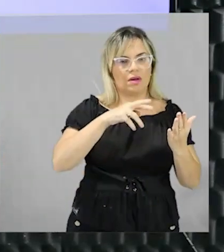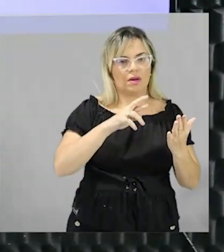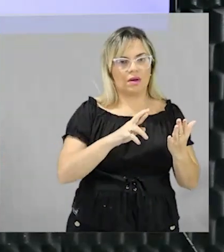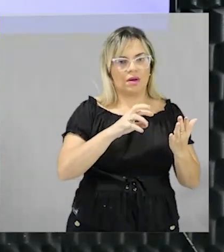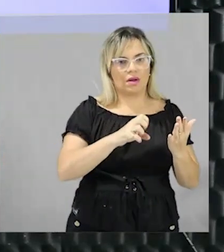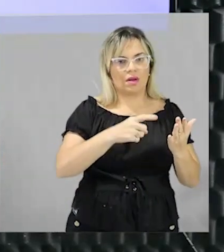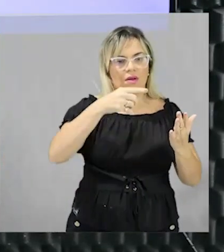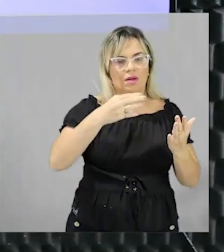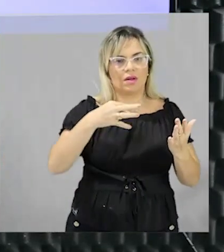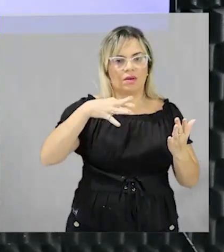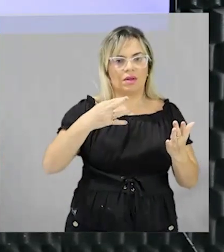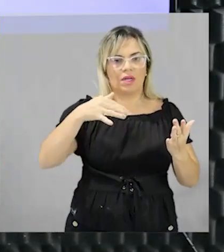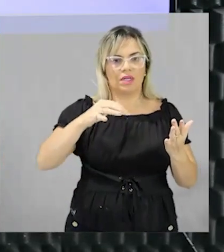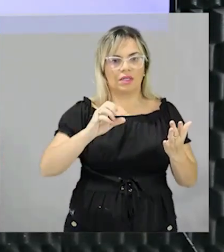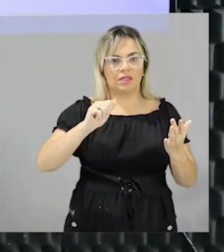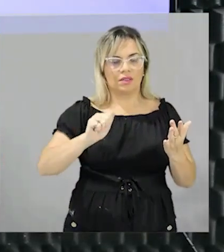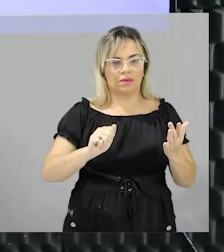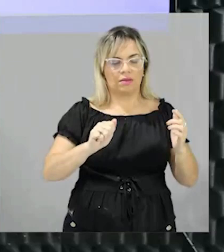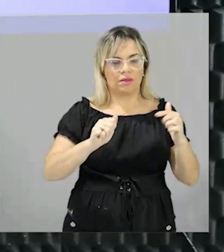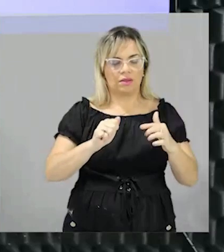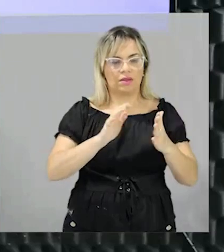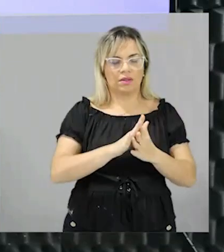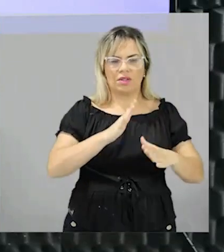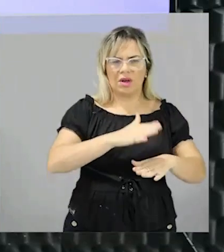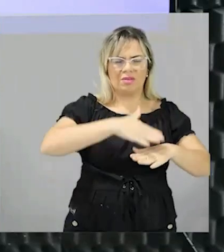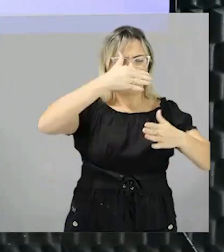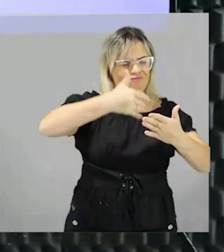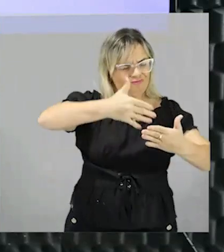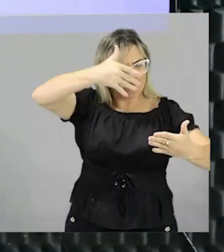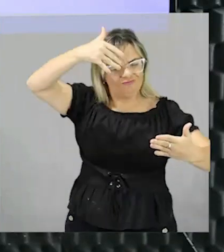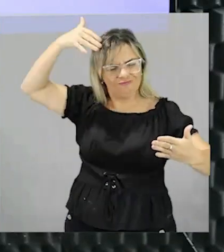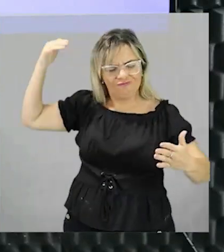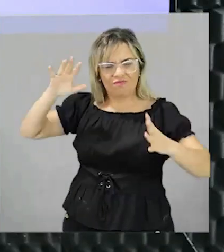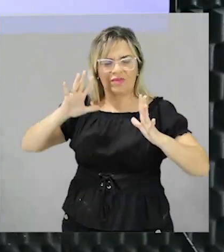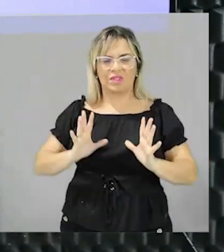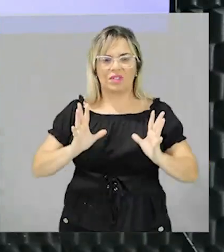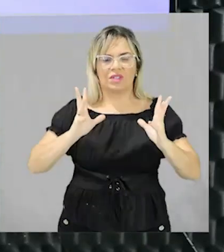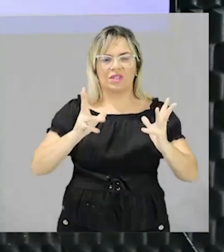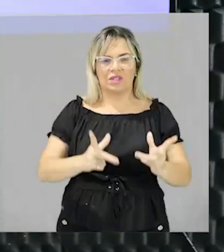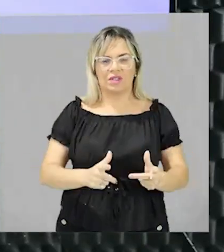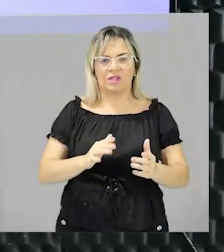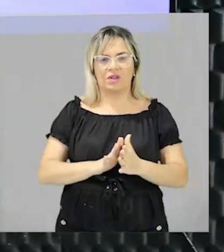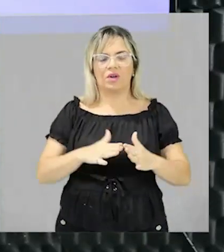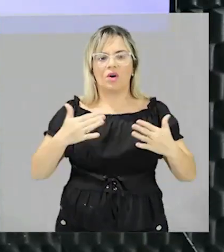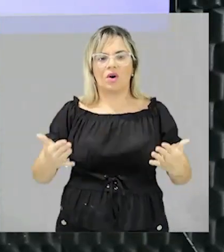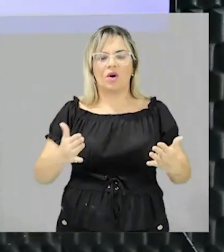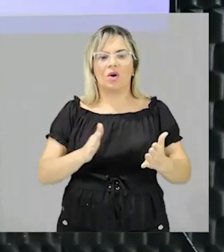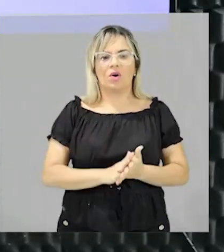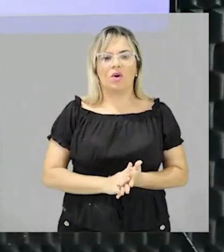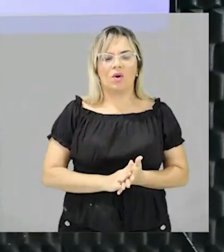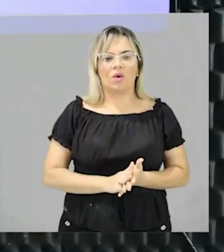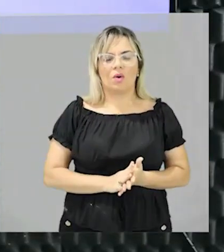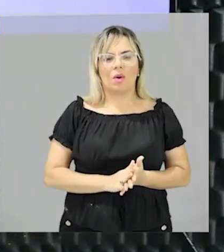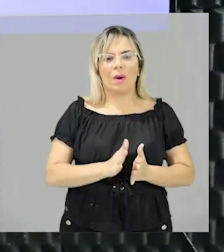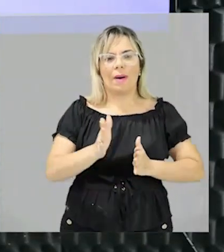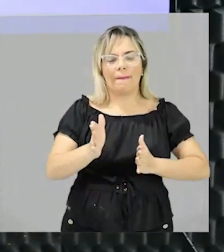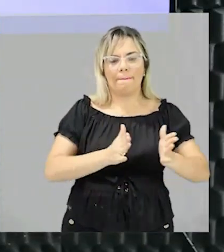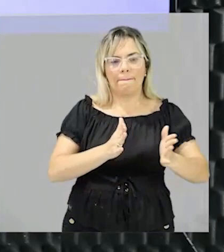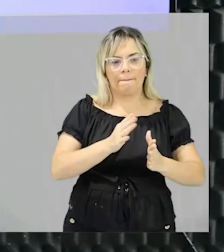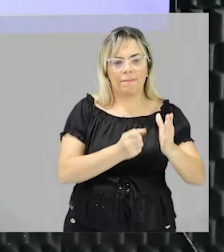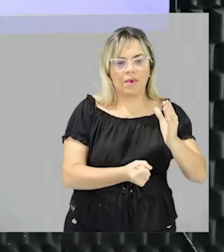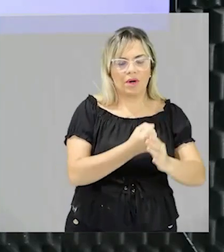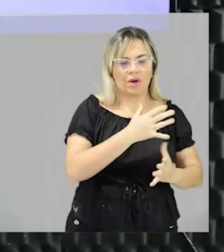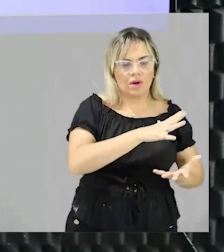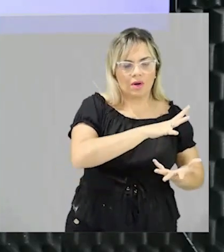pré-cambriana. Era pré-cambriana é a mais antiga de todas, tá? Datado de quando, Marcos? Da origem do